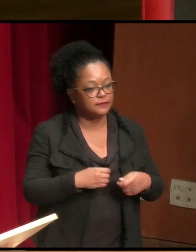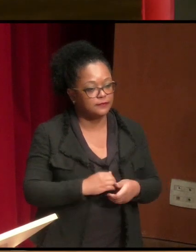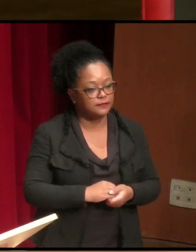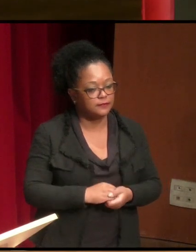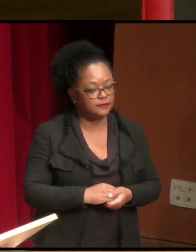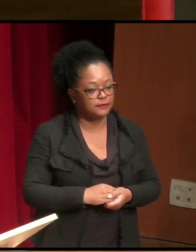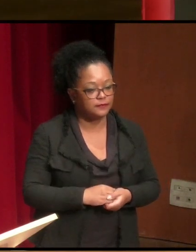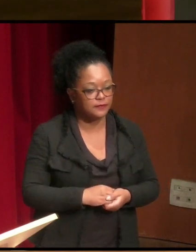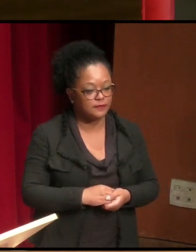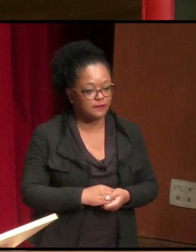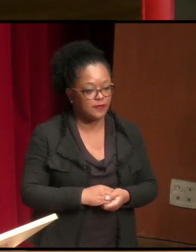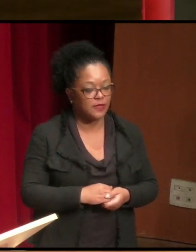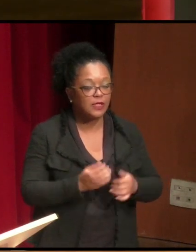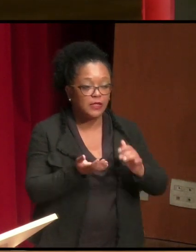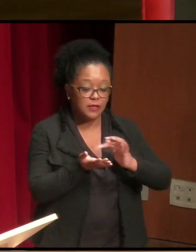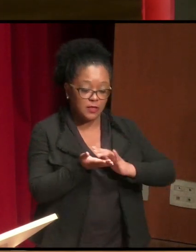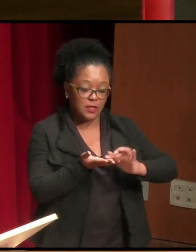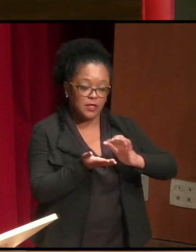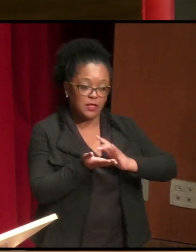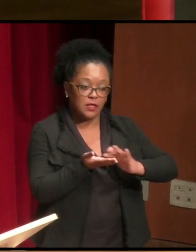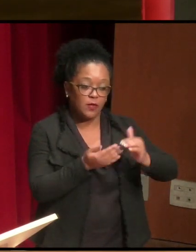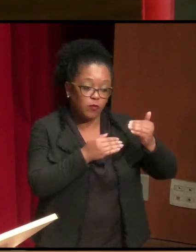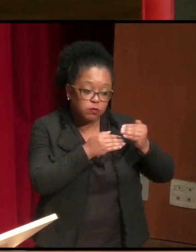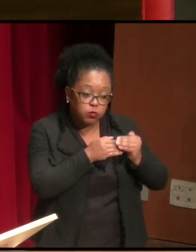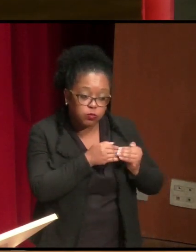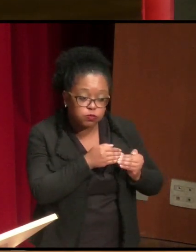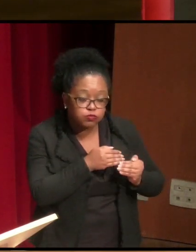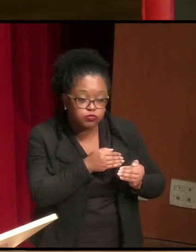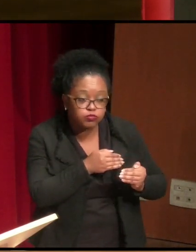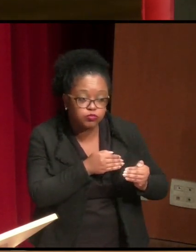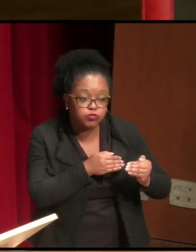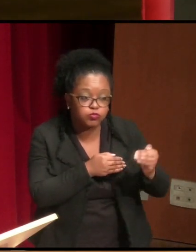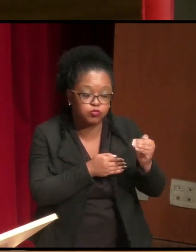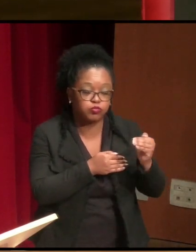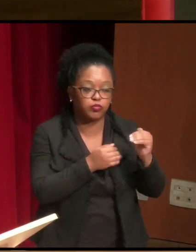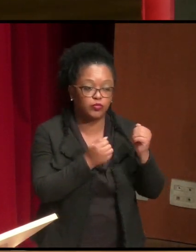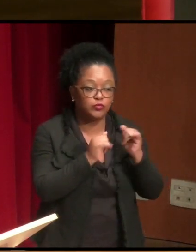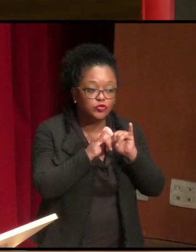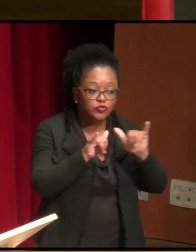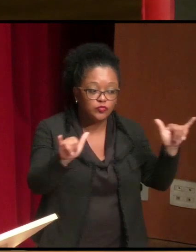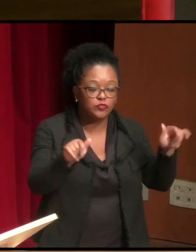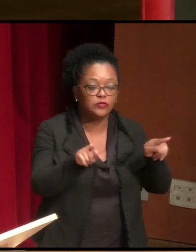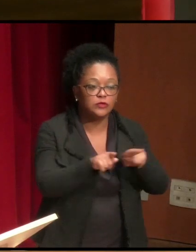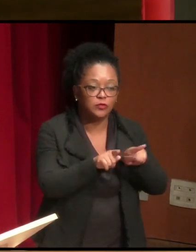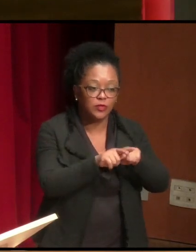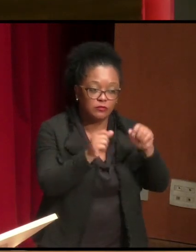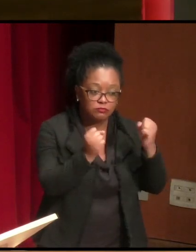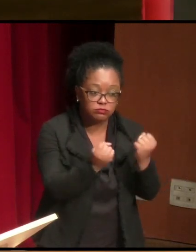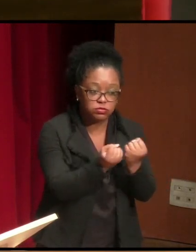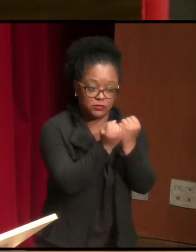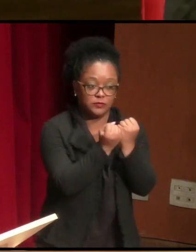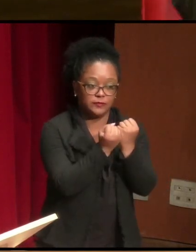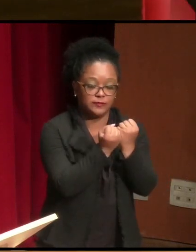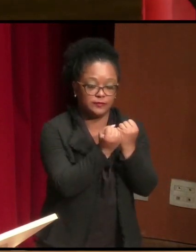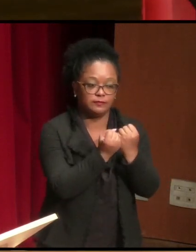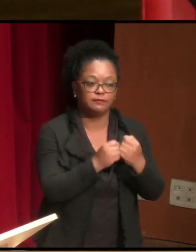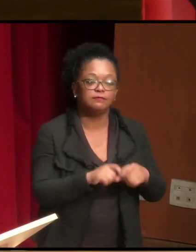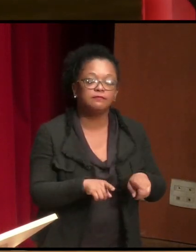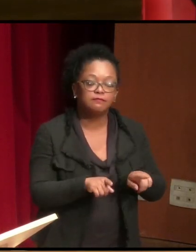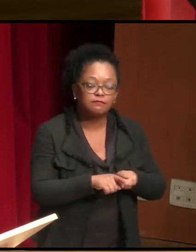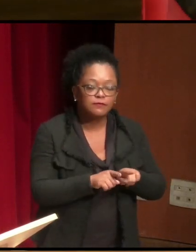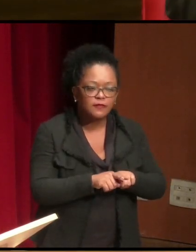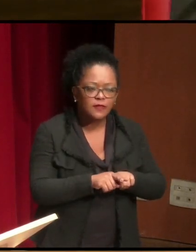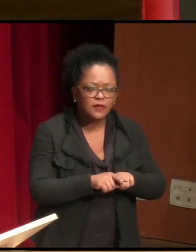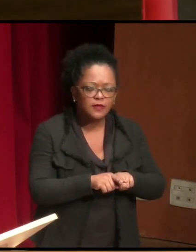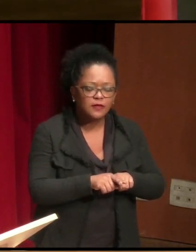que esse braille precisa continuar sendo defendido. Trabalho como o da SBB, que pouca gente sabe, mas não se